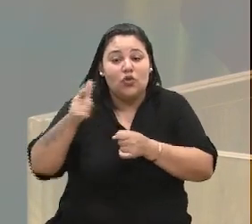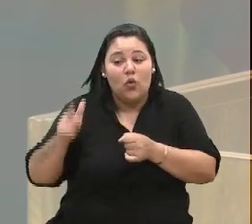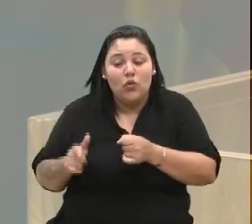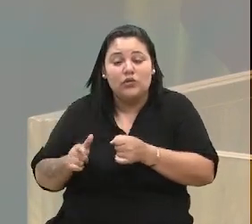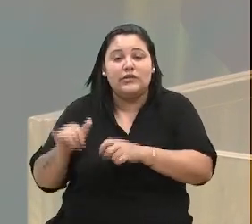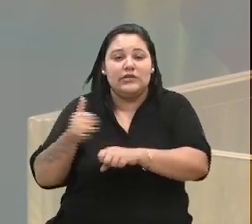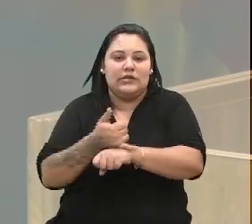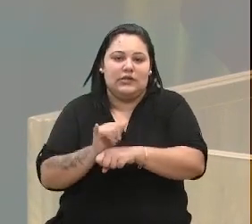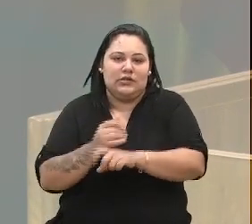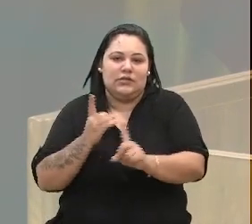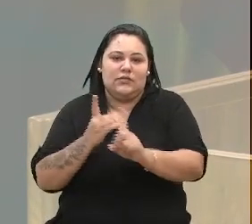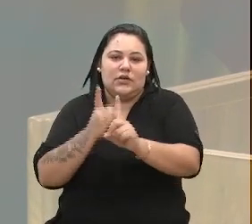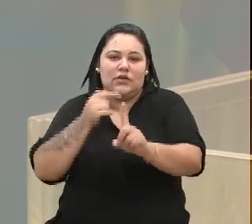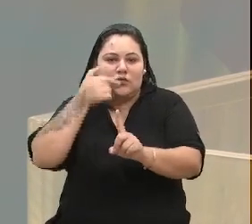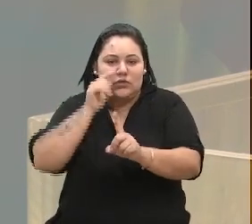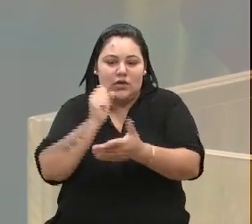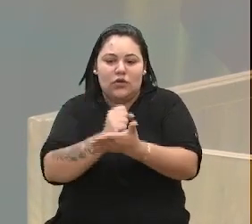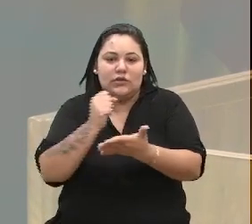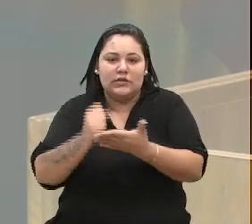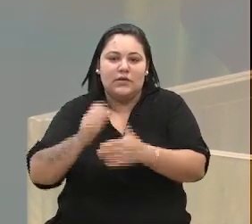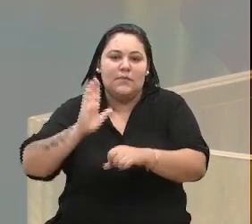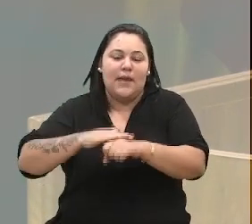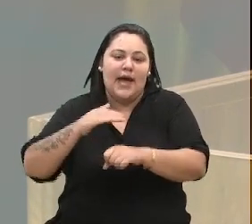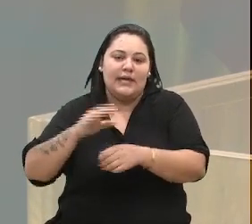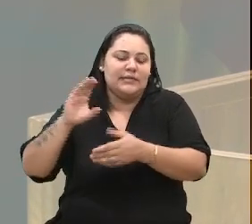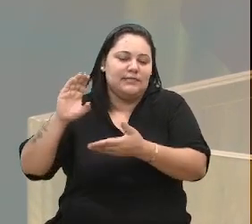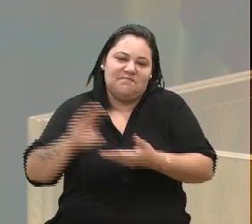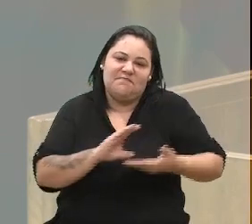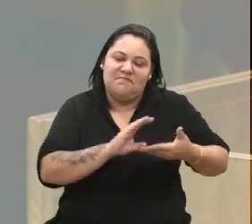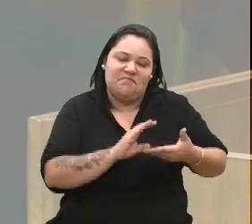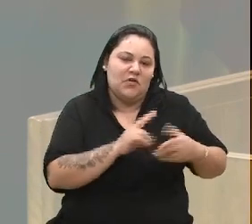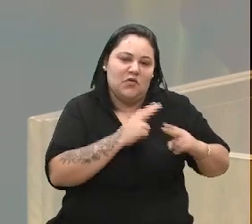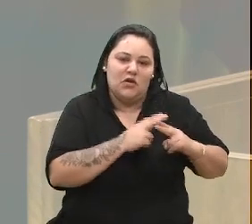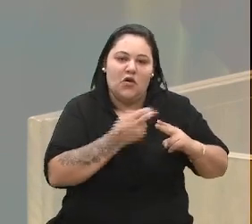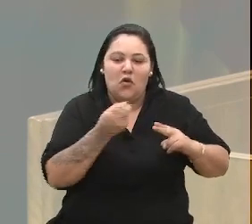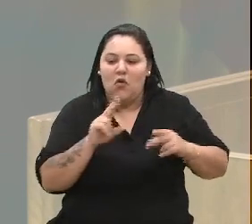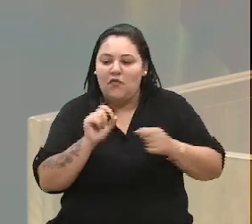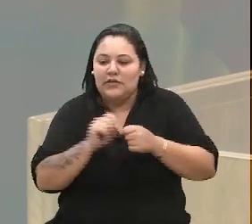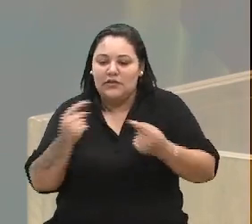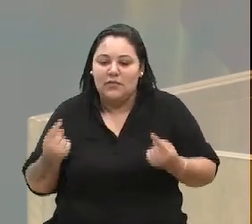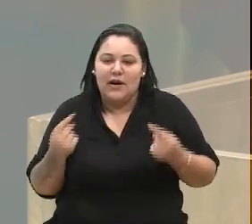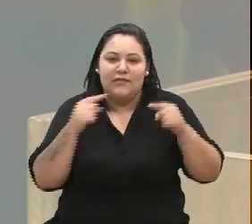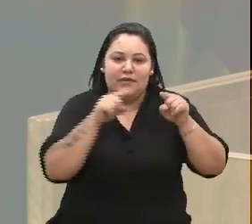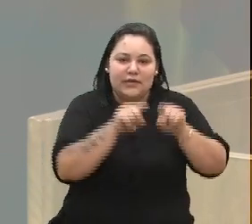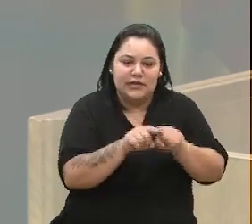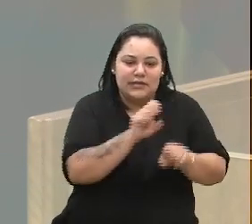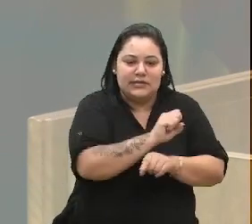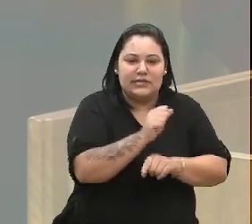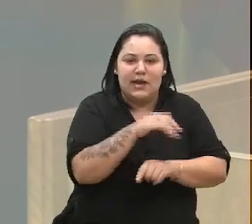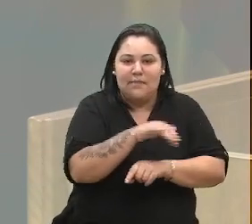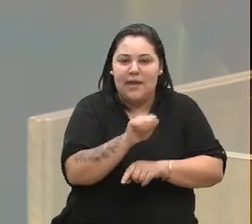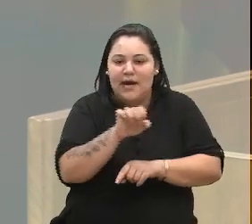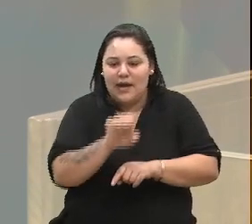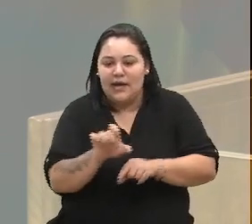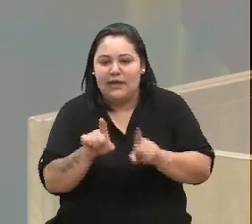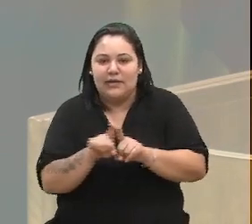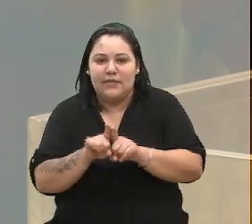formas a contratação de mais crédito ou até viabilizar uma parceria entre SAMAI, entre